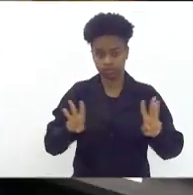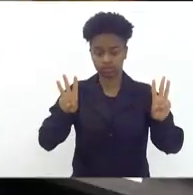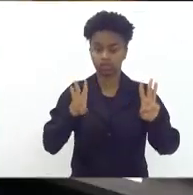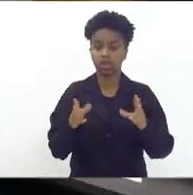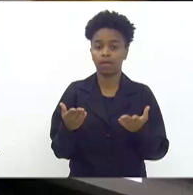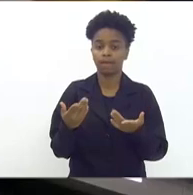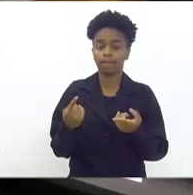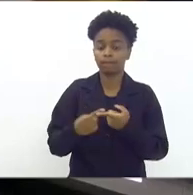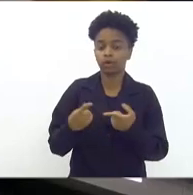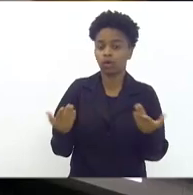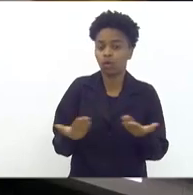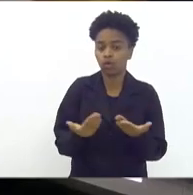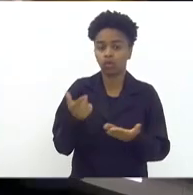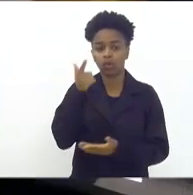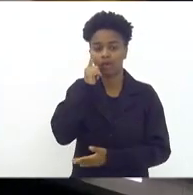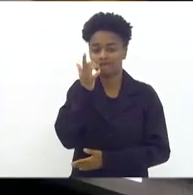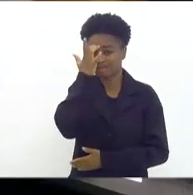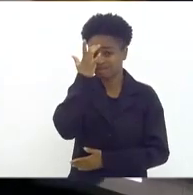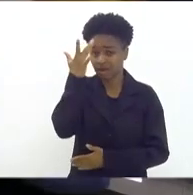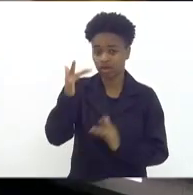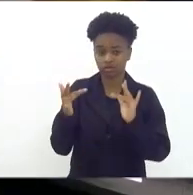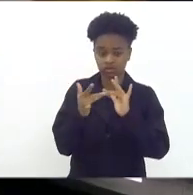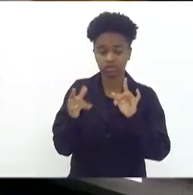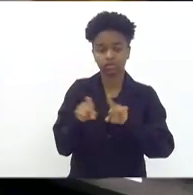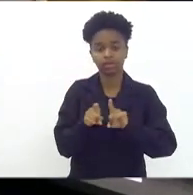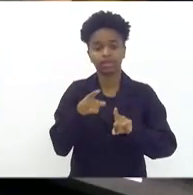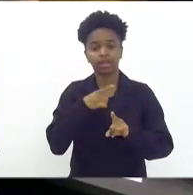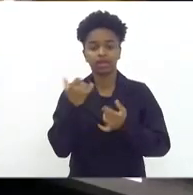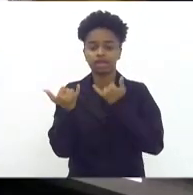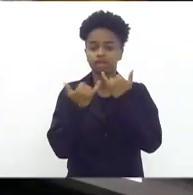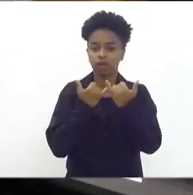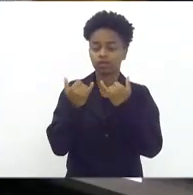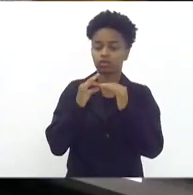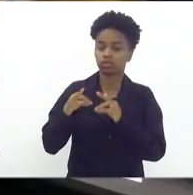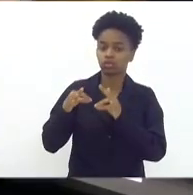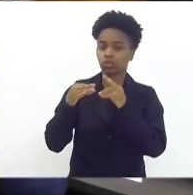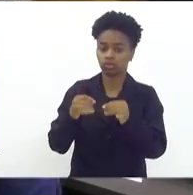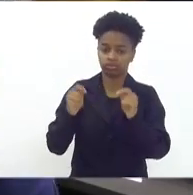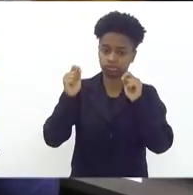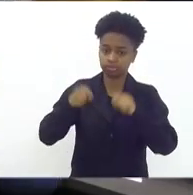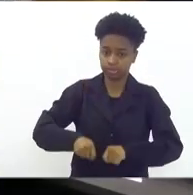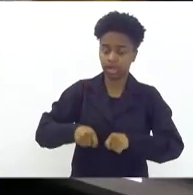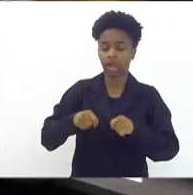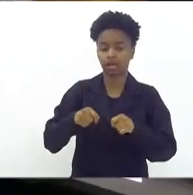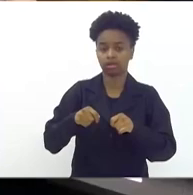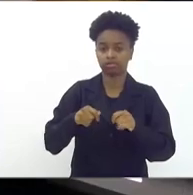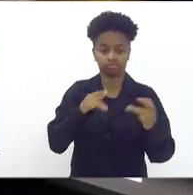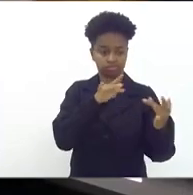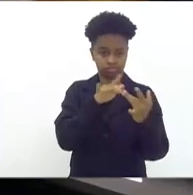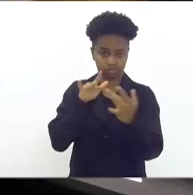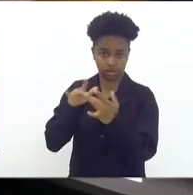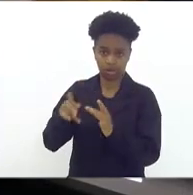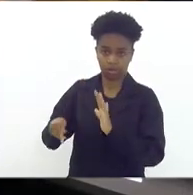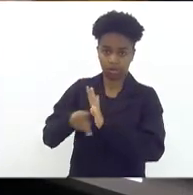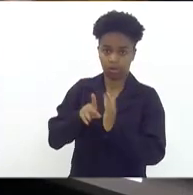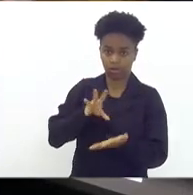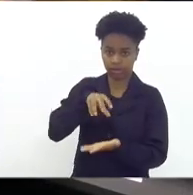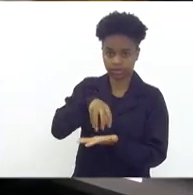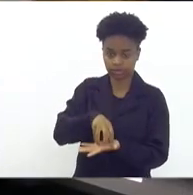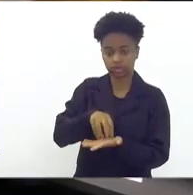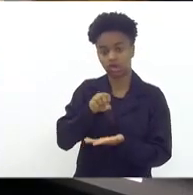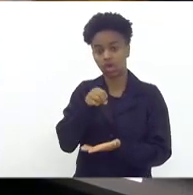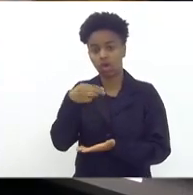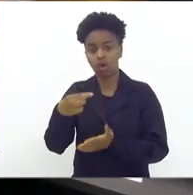tá de fácil acesso ele tem todas as informações que é possível se ter da agência seja ela